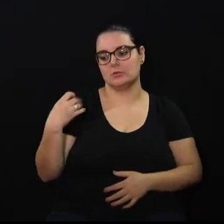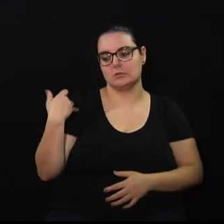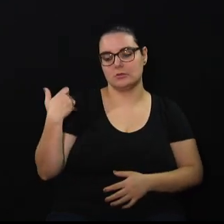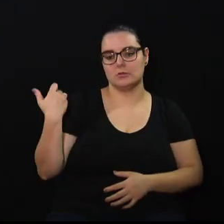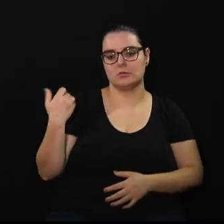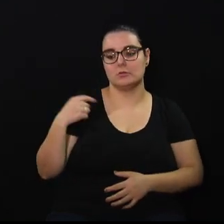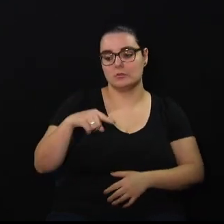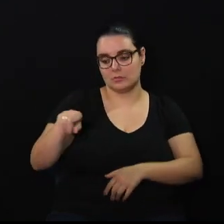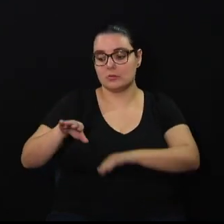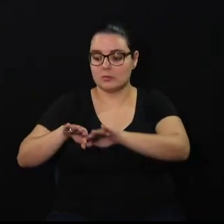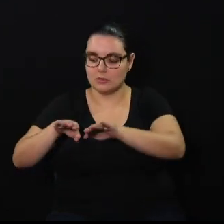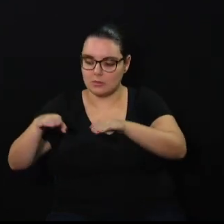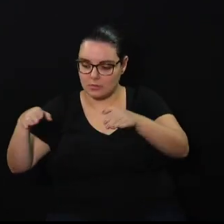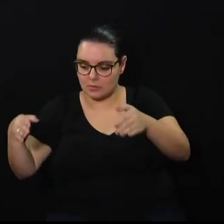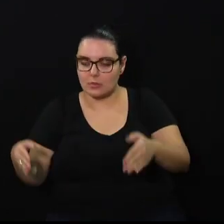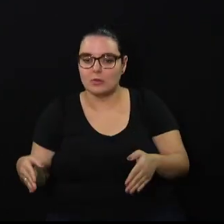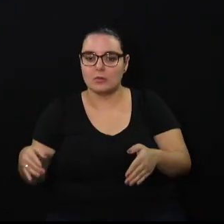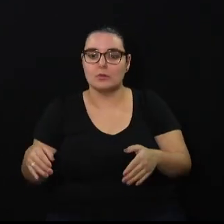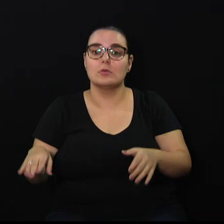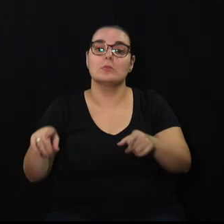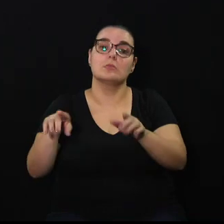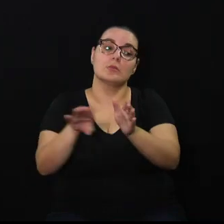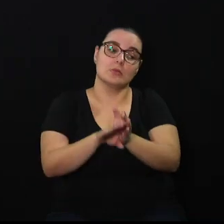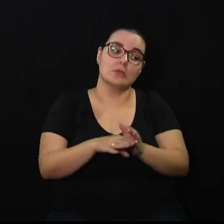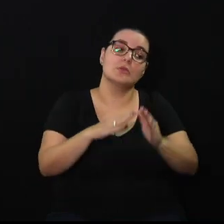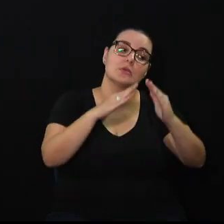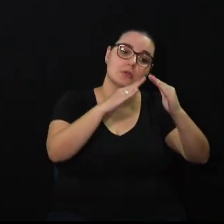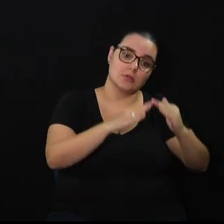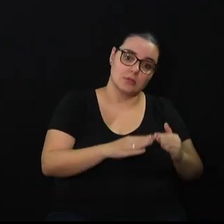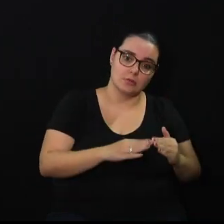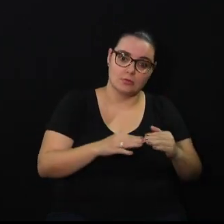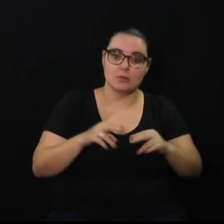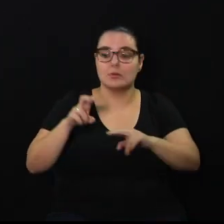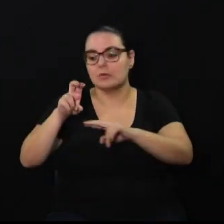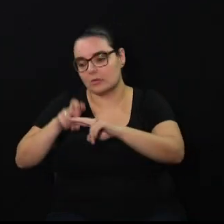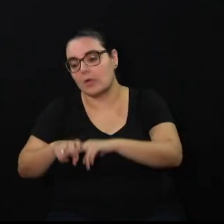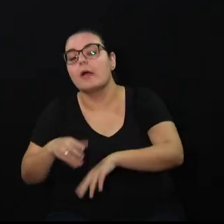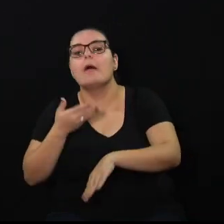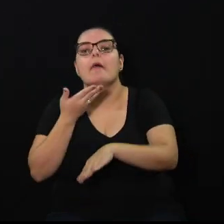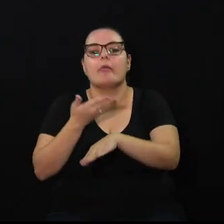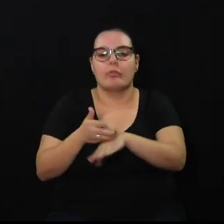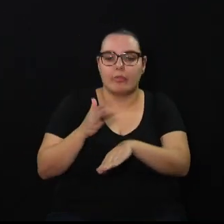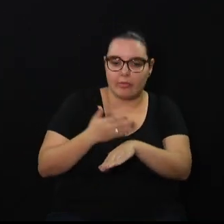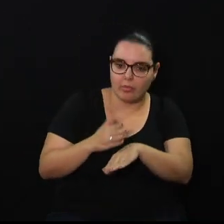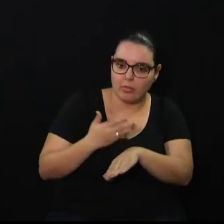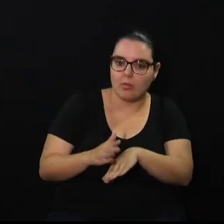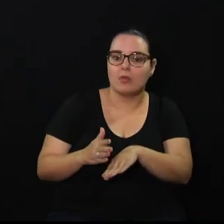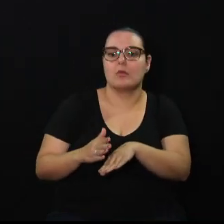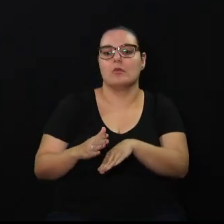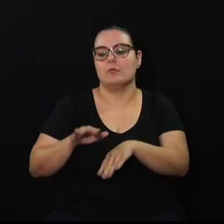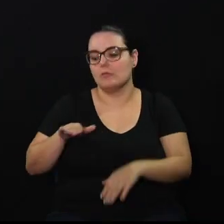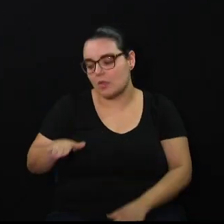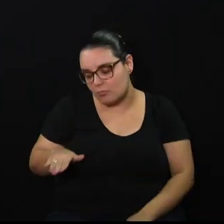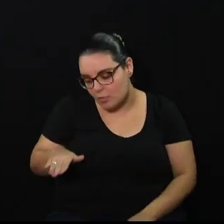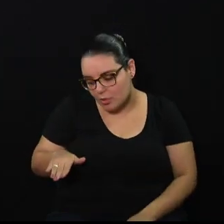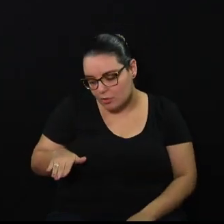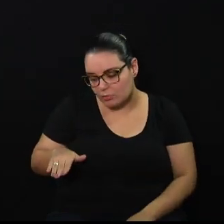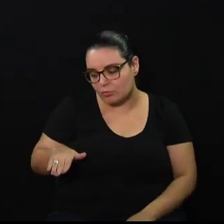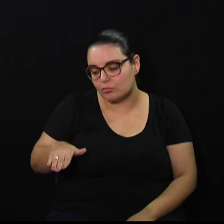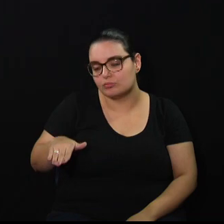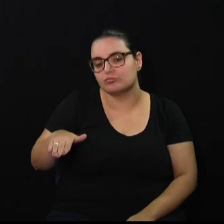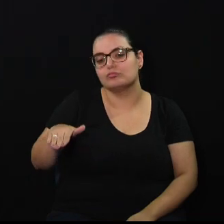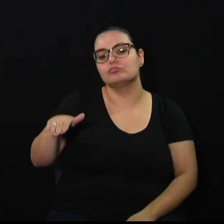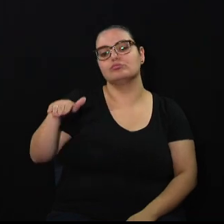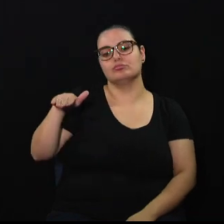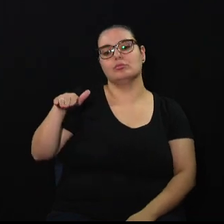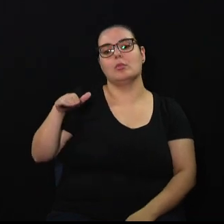porque vai chegar uma hora vai falar na escola vai ter que sentar na minha então a gente tem que começar a vivenciar isso o pequenininho né então a